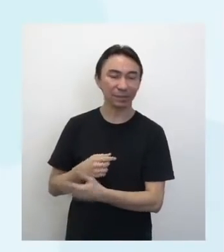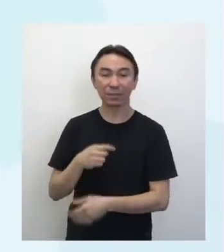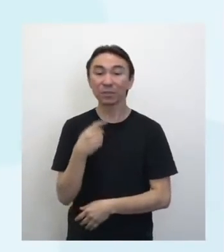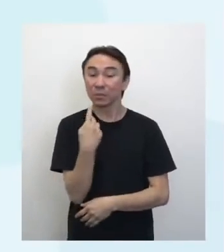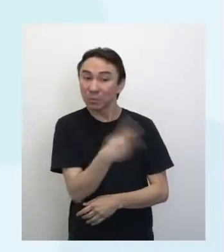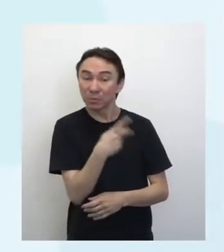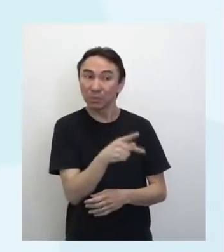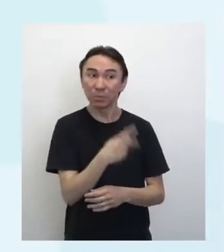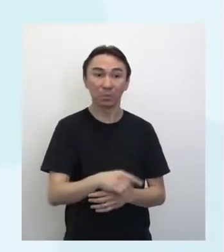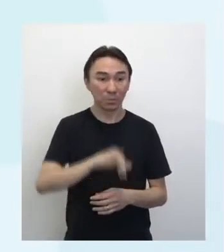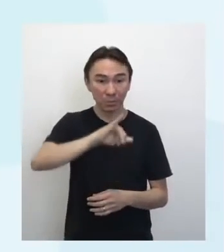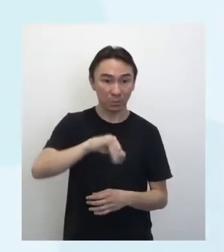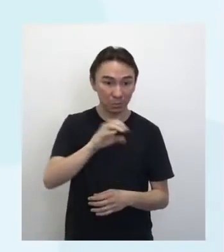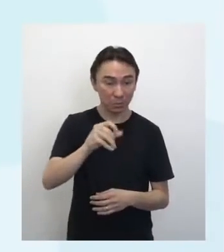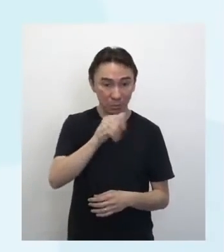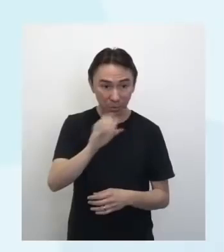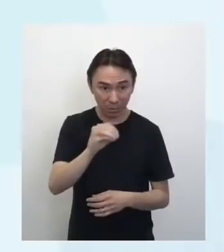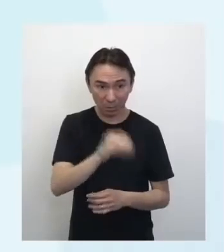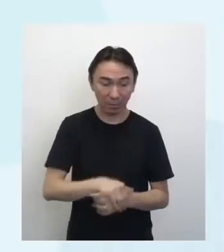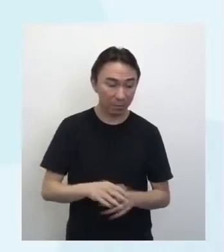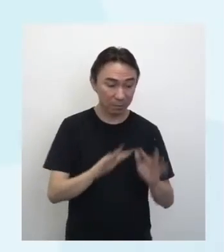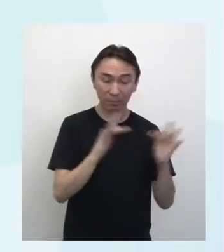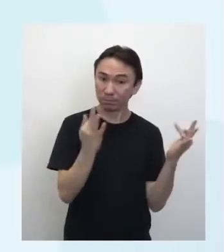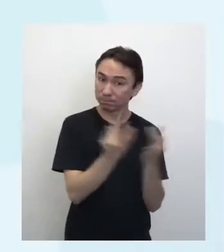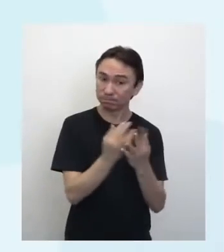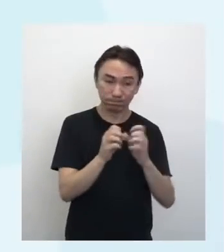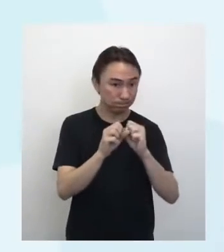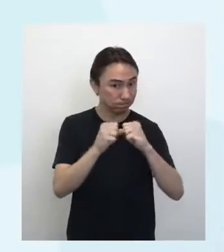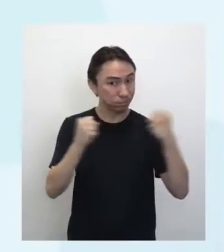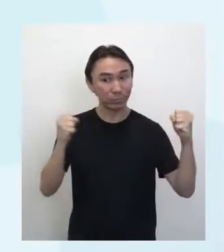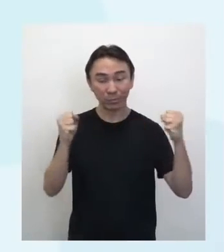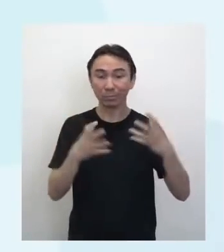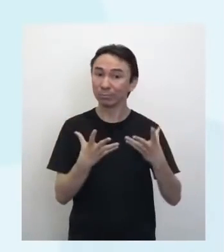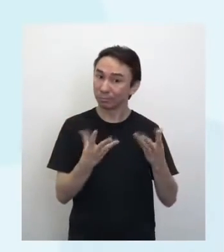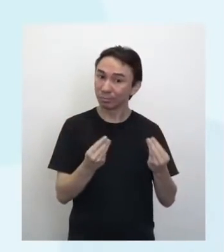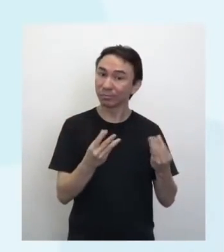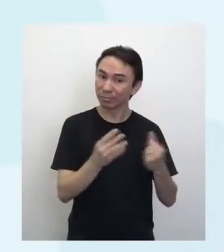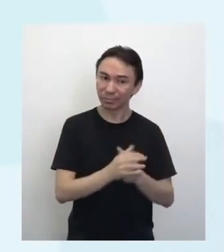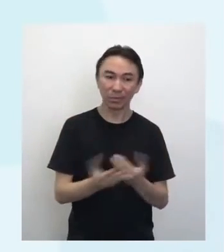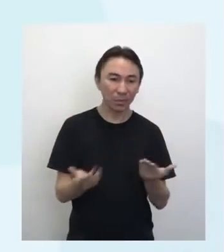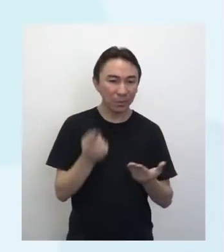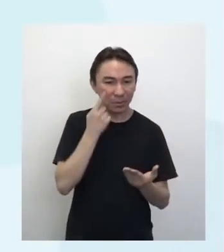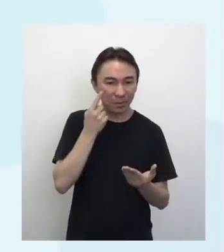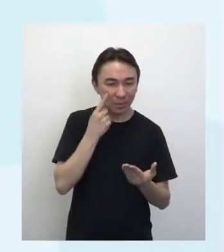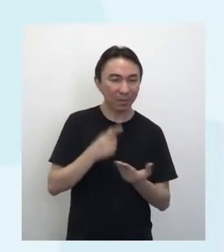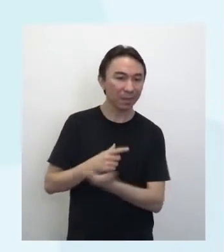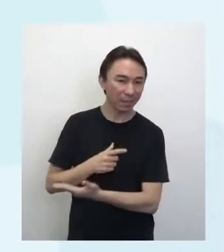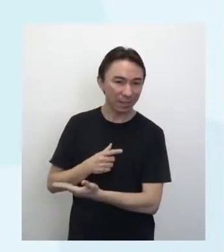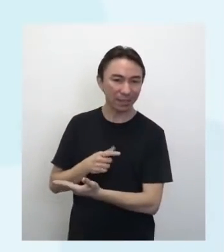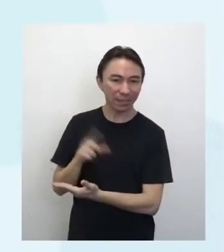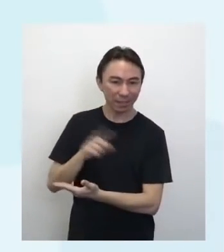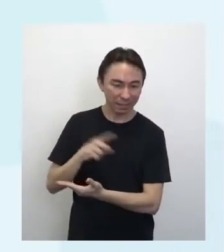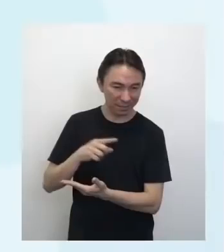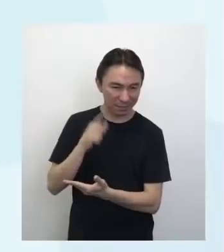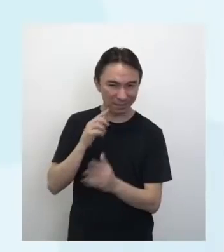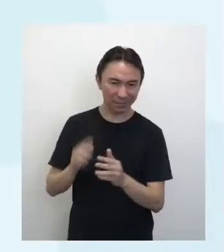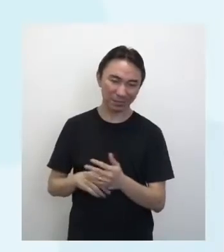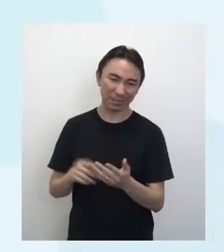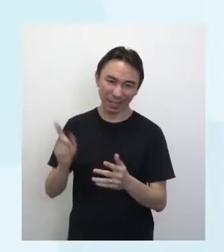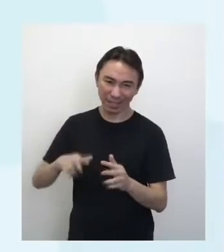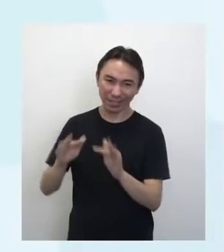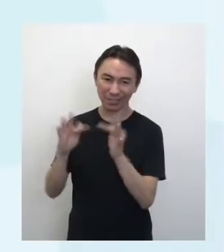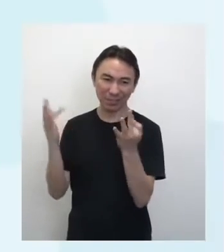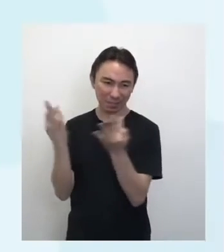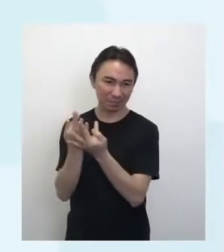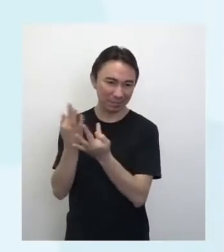Family grande né Então aí a gente a ideia vocês fazer uma família uma árvore genealógica da família aqui tem um